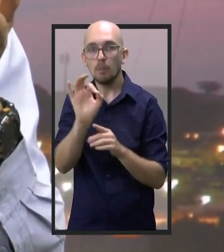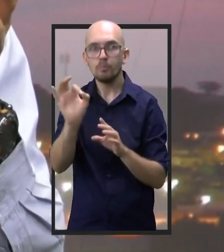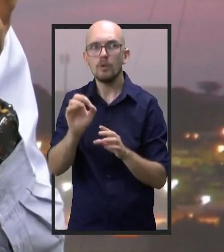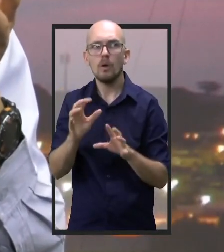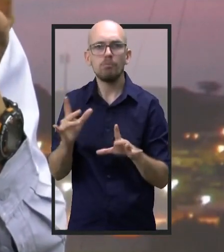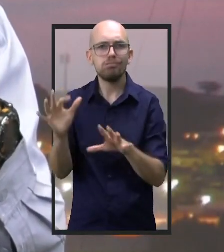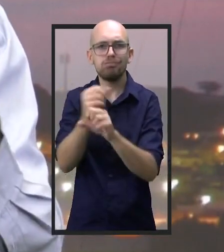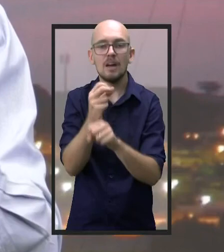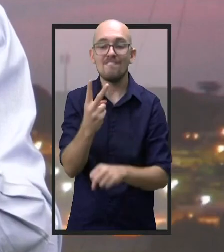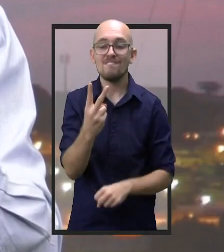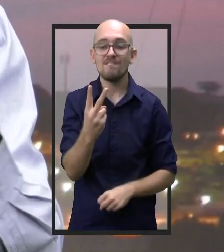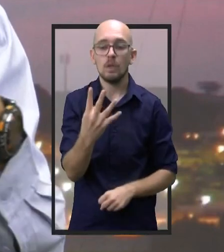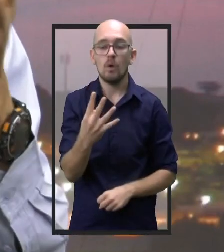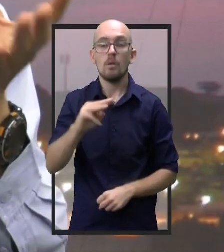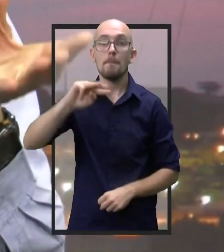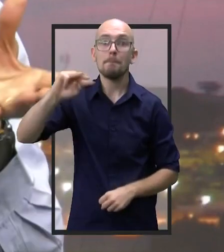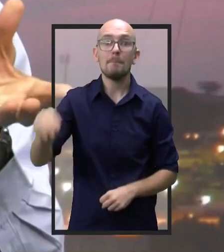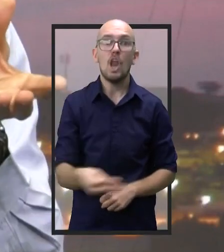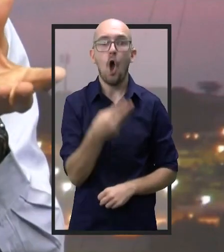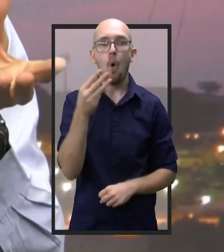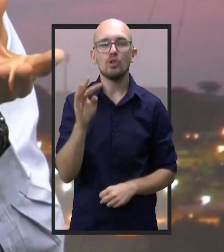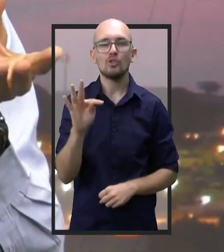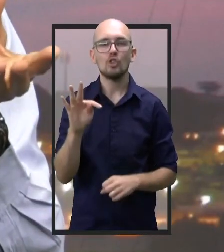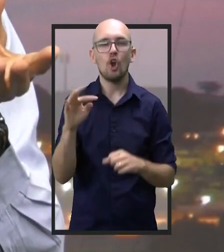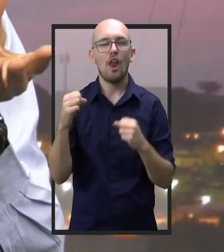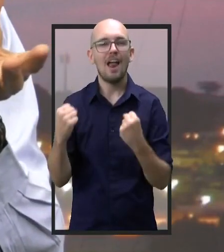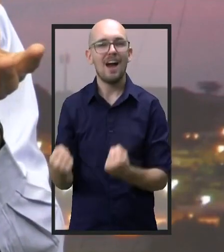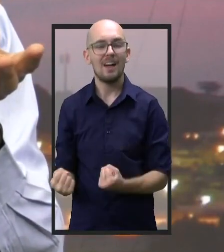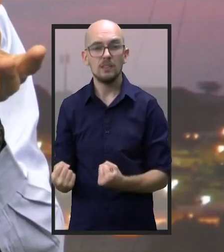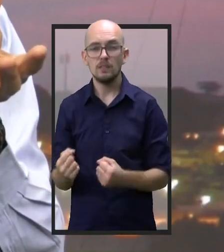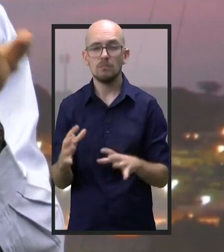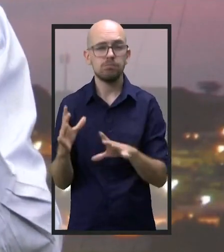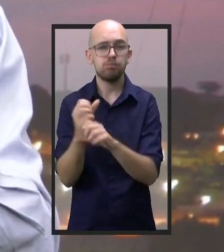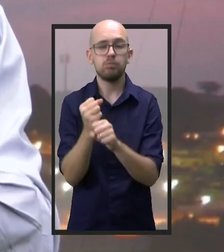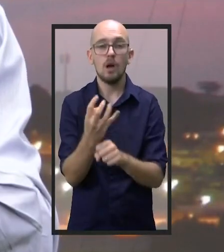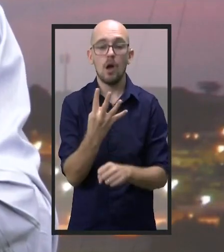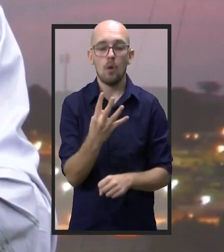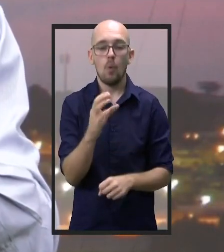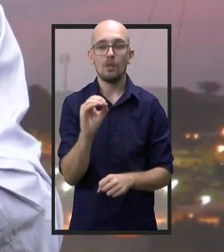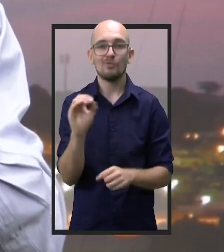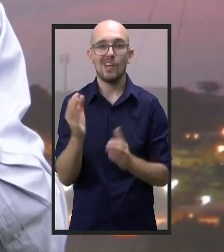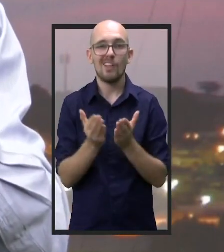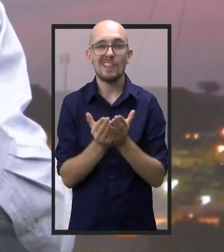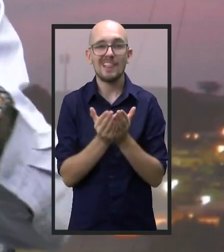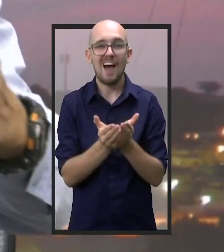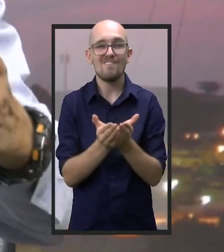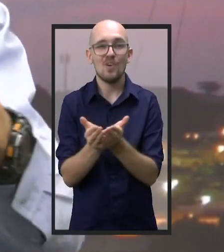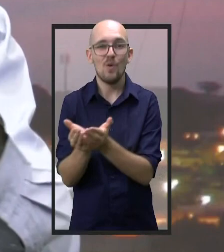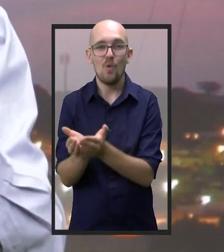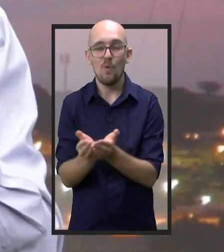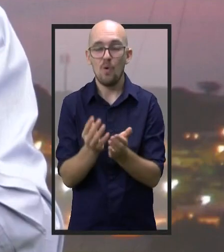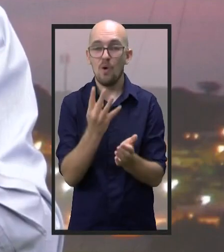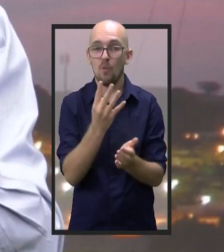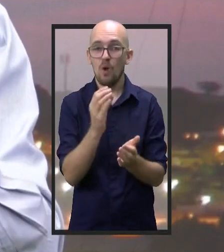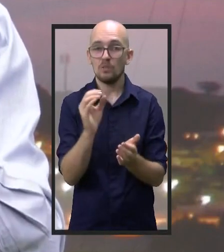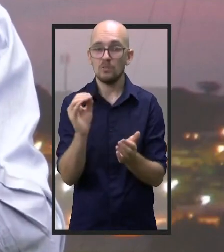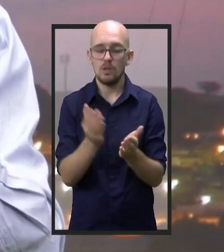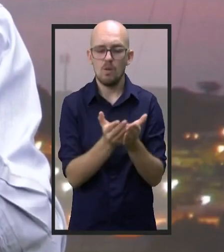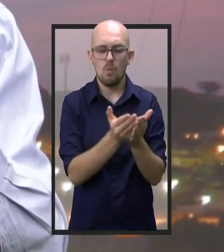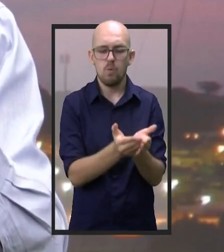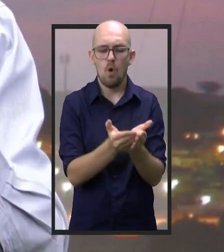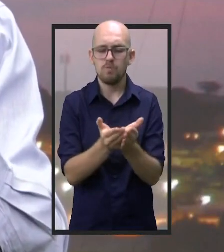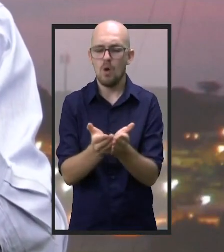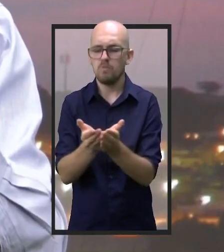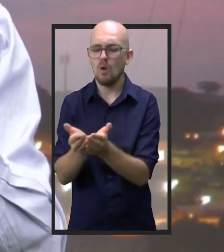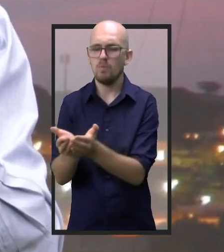milhões de toneladas. São 400 navios que tem que ser ancorado. Às vezes demora mais de 10 dias. São